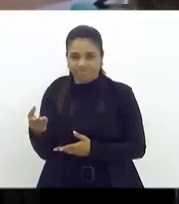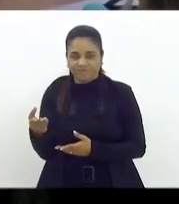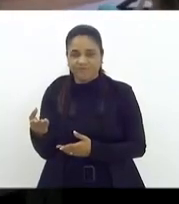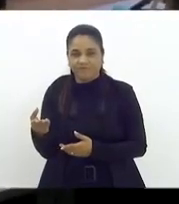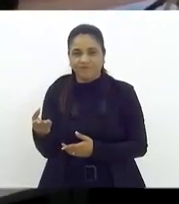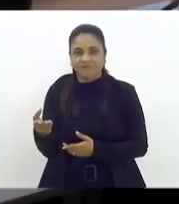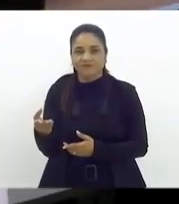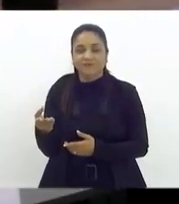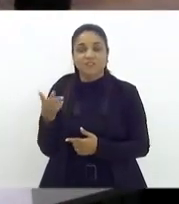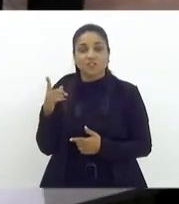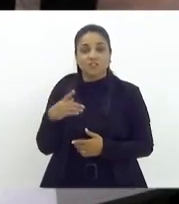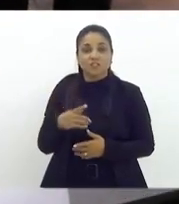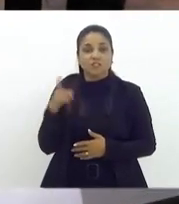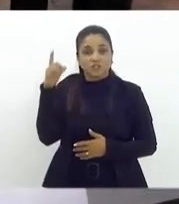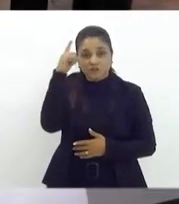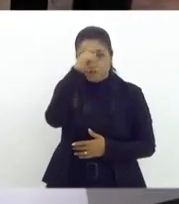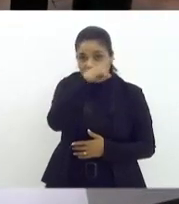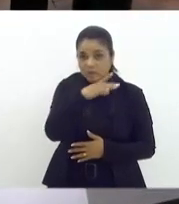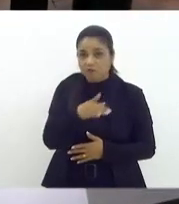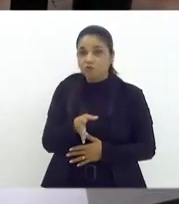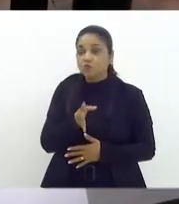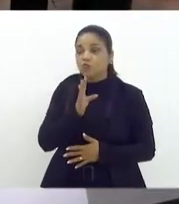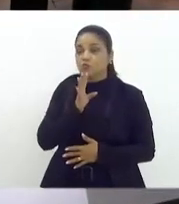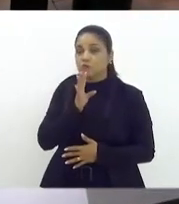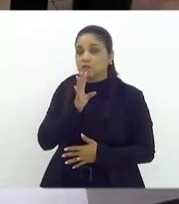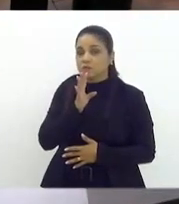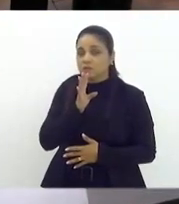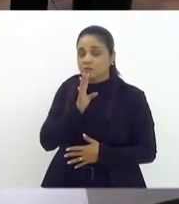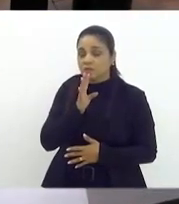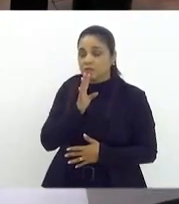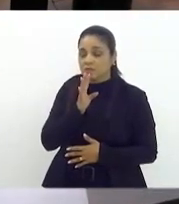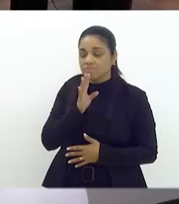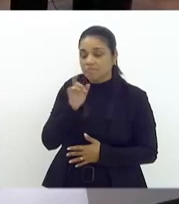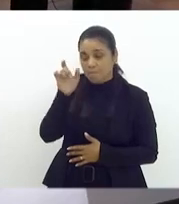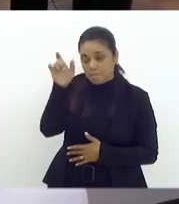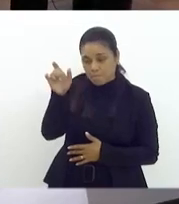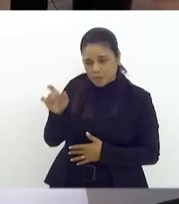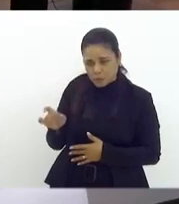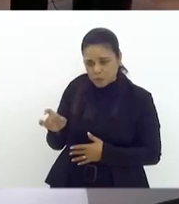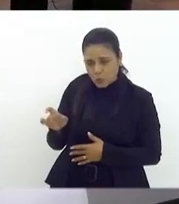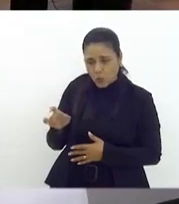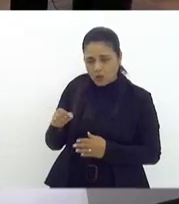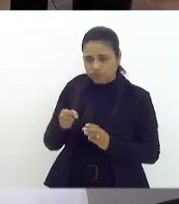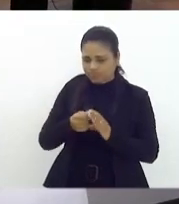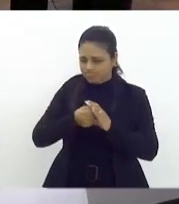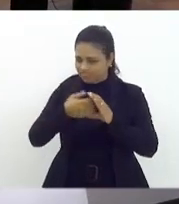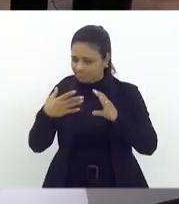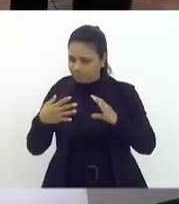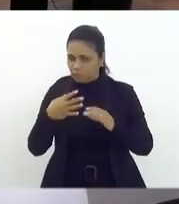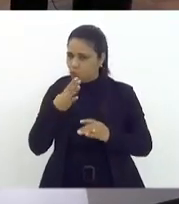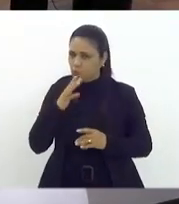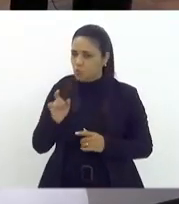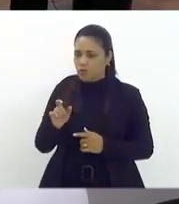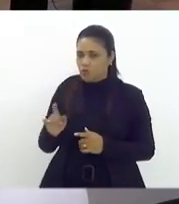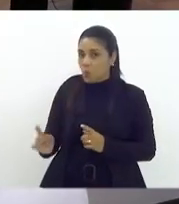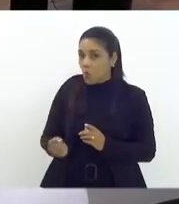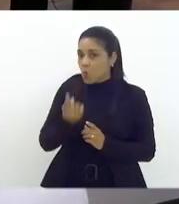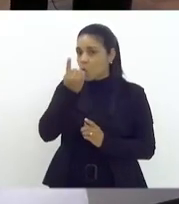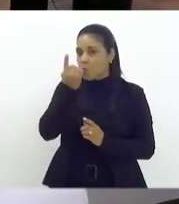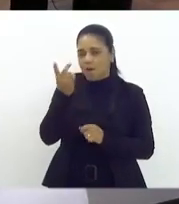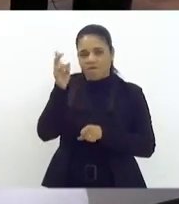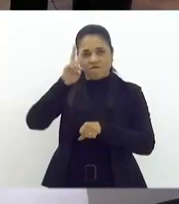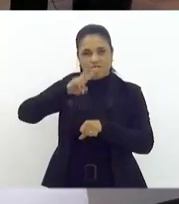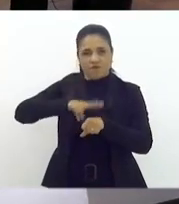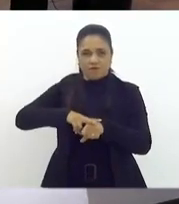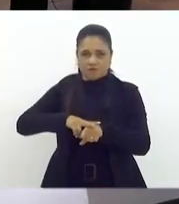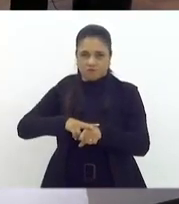dificuldade reconhecer uma pessoa que é estranha a mim e que eu só vi uma vez só eu tenho mais dificuldade